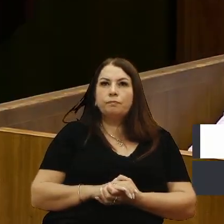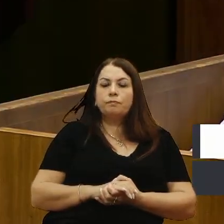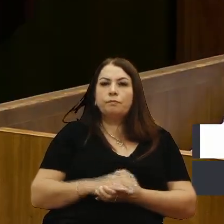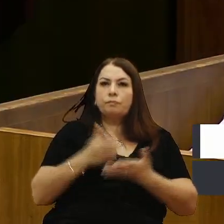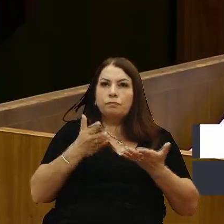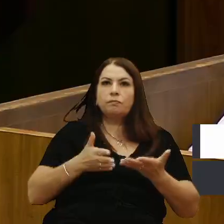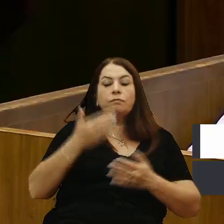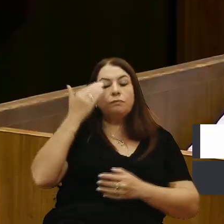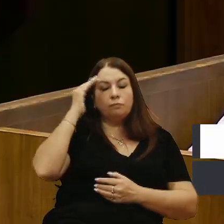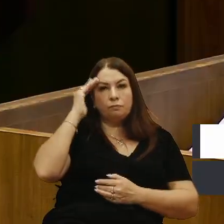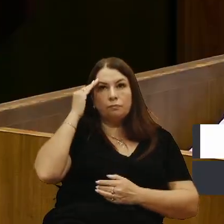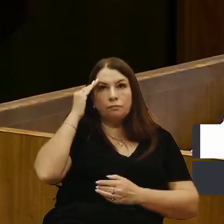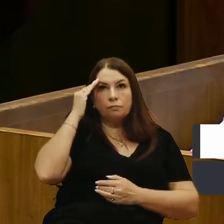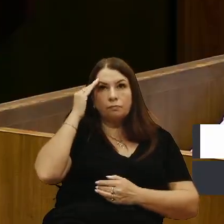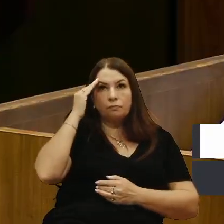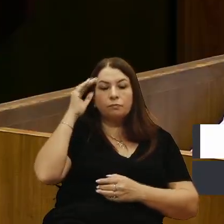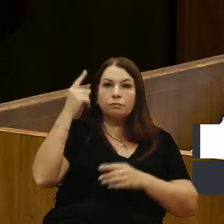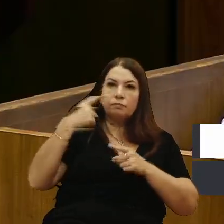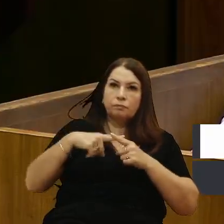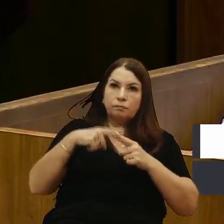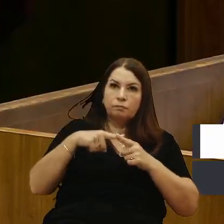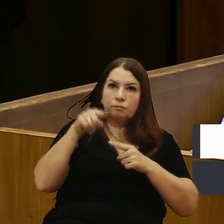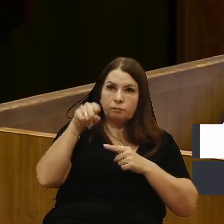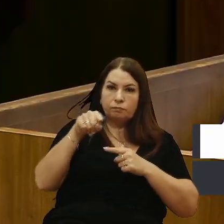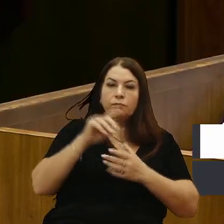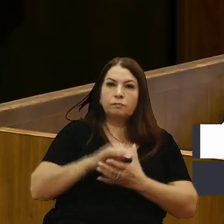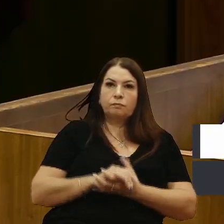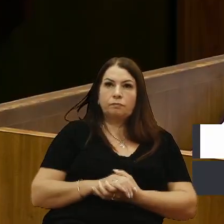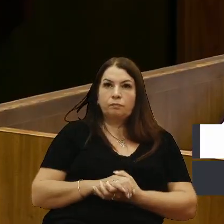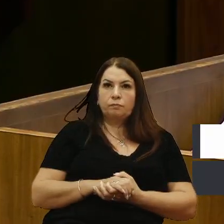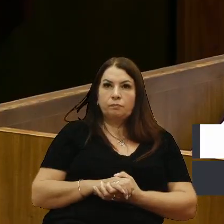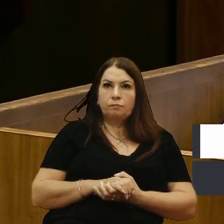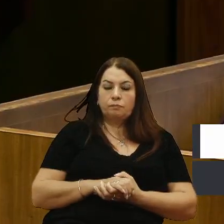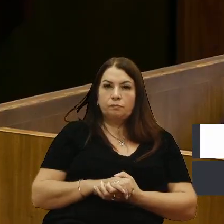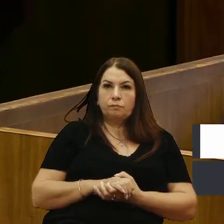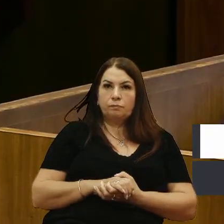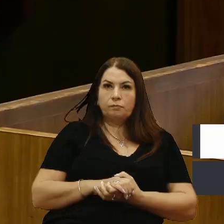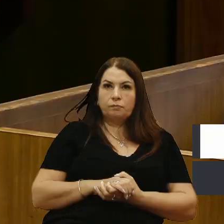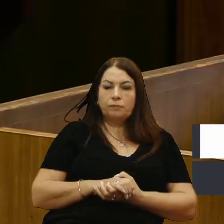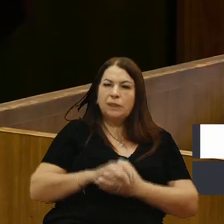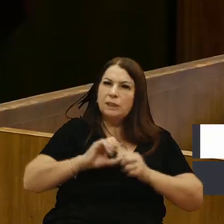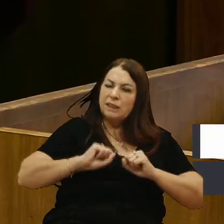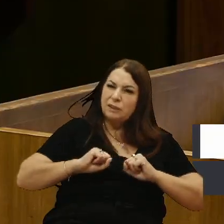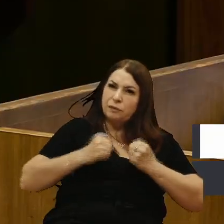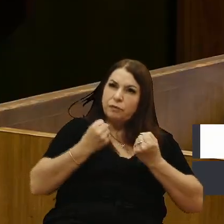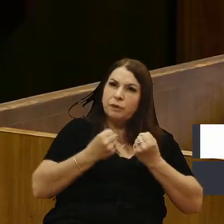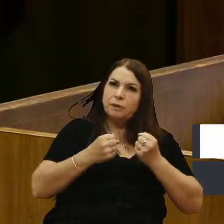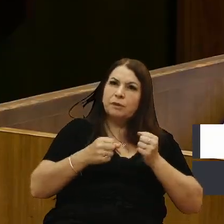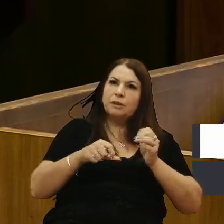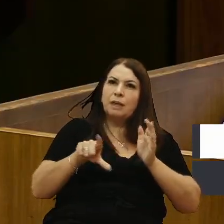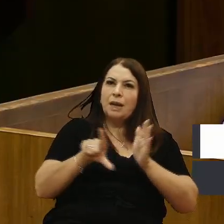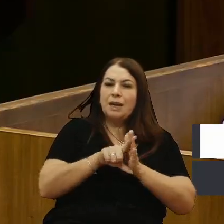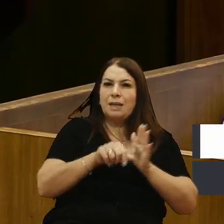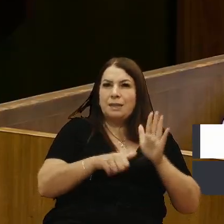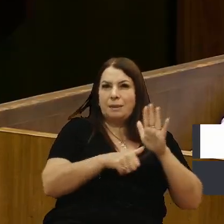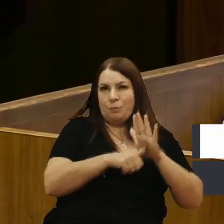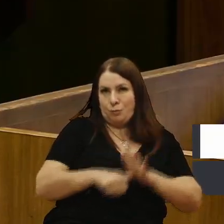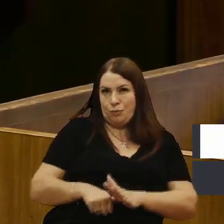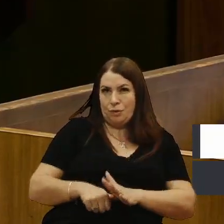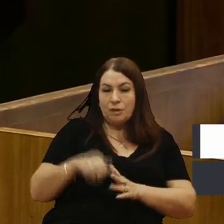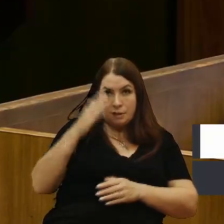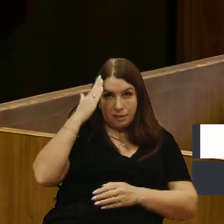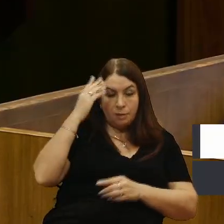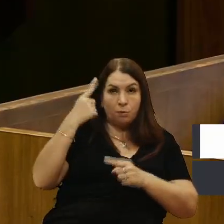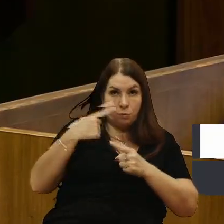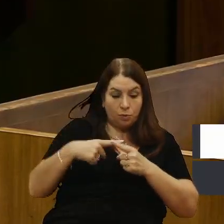Agora eu entendo por que Vossa Excelência defende tanto a lei da misoginia. Sabe por